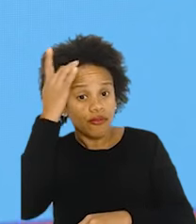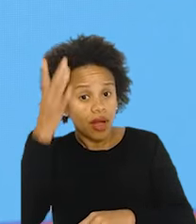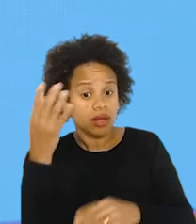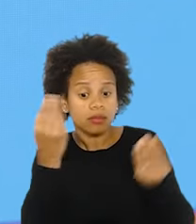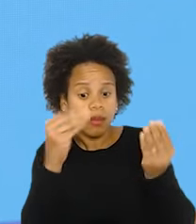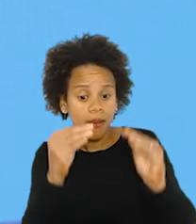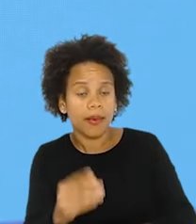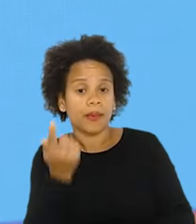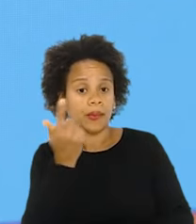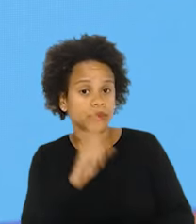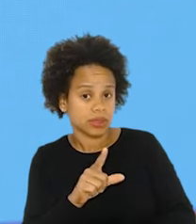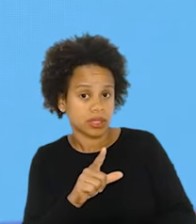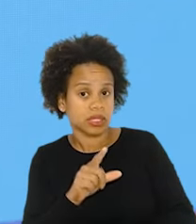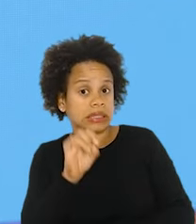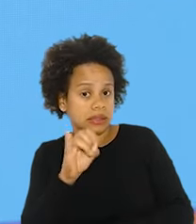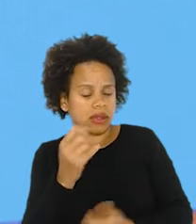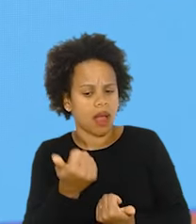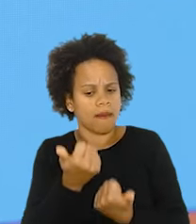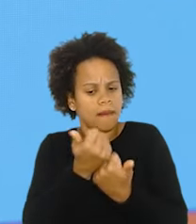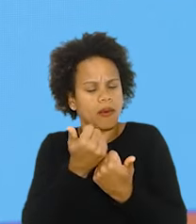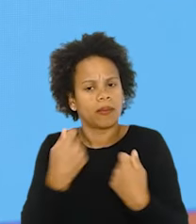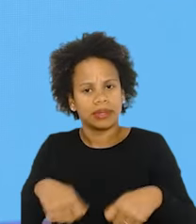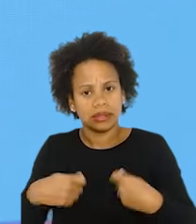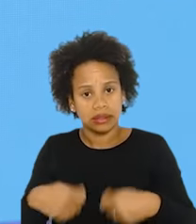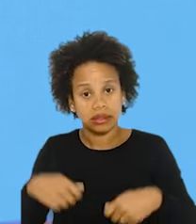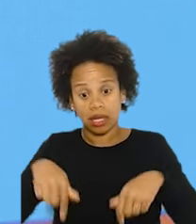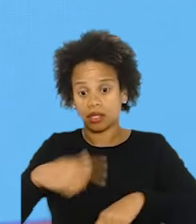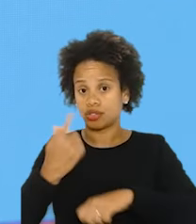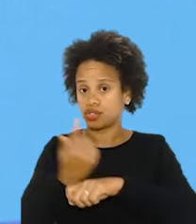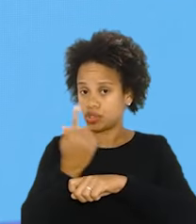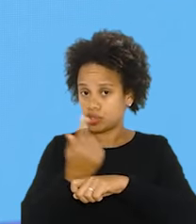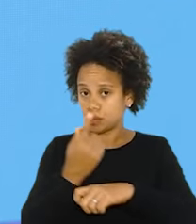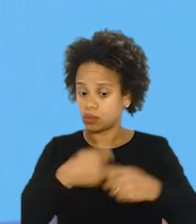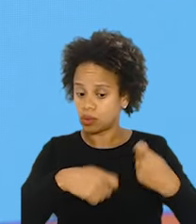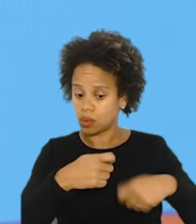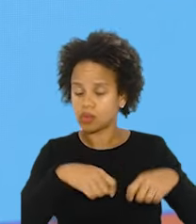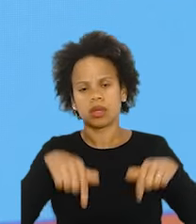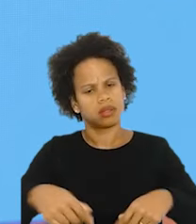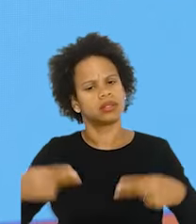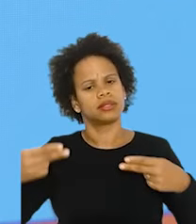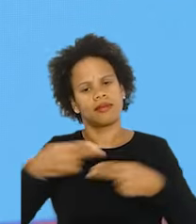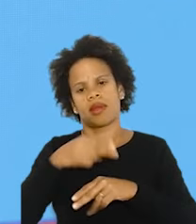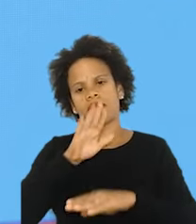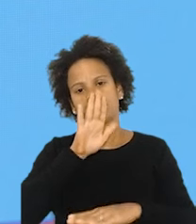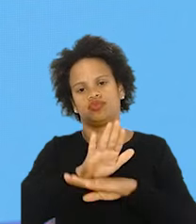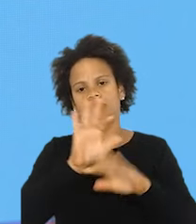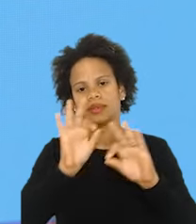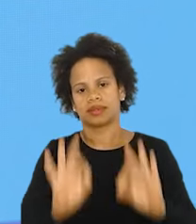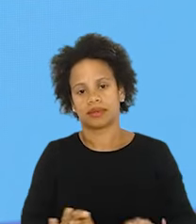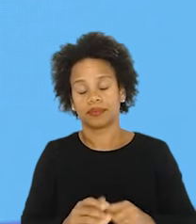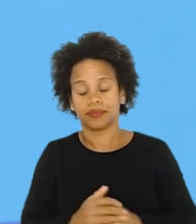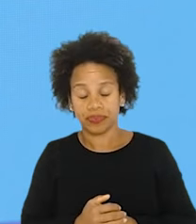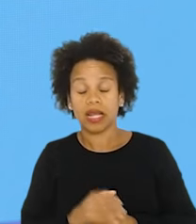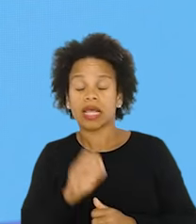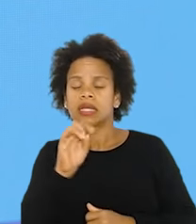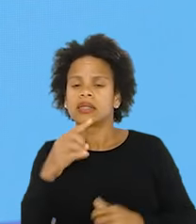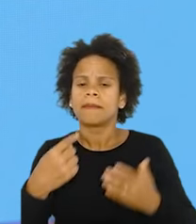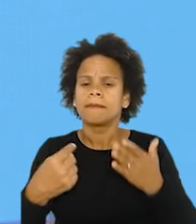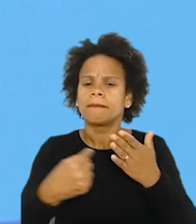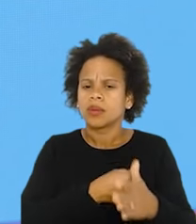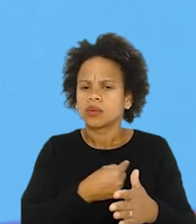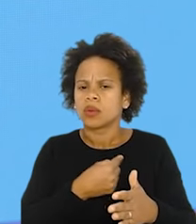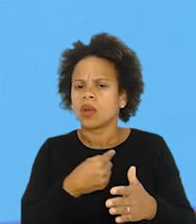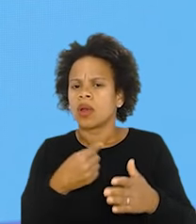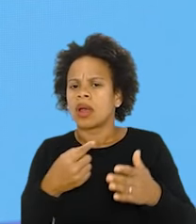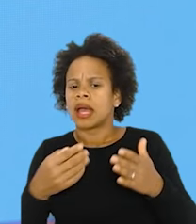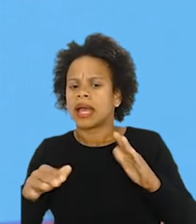apoio que você precisar relacionado à gestão do seu negócio está aqui o sebrai para te ajudar então como o Jean perguntou se é entrada se é saída